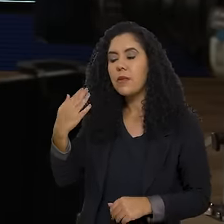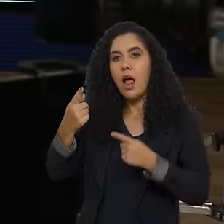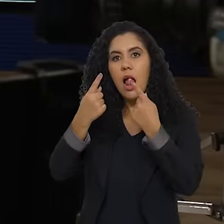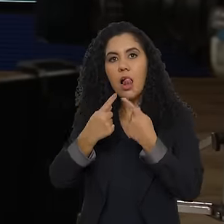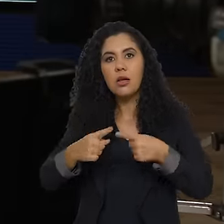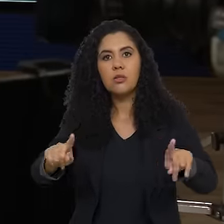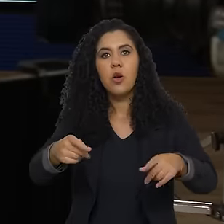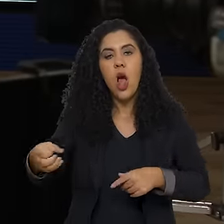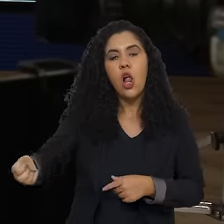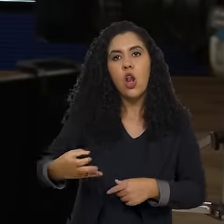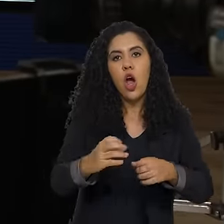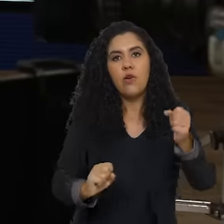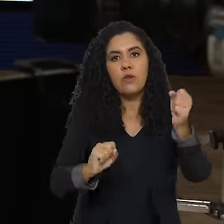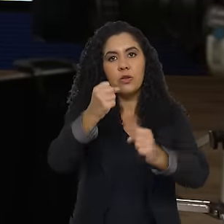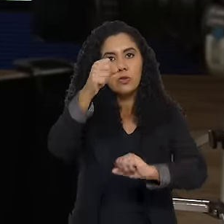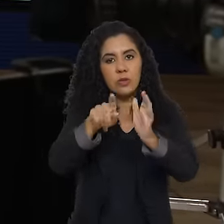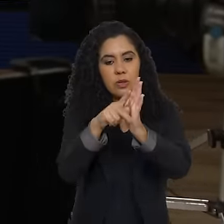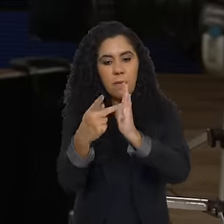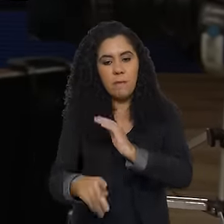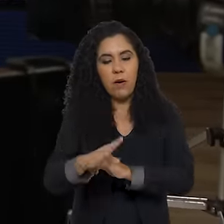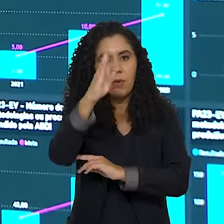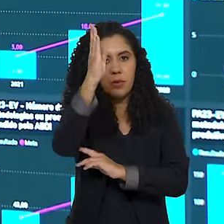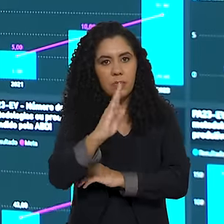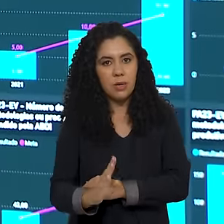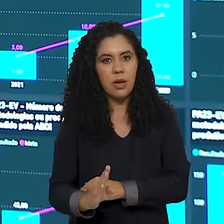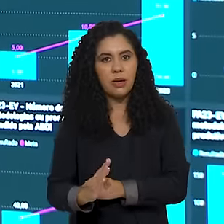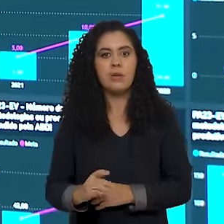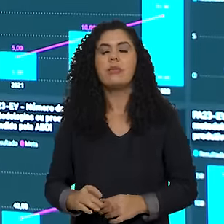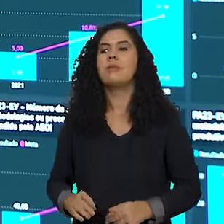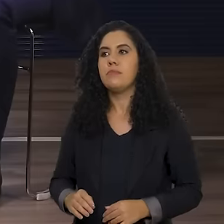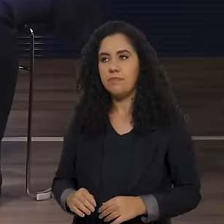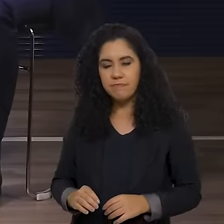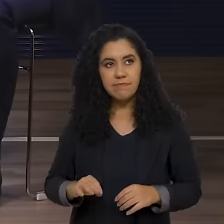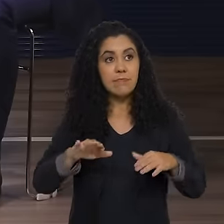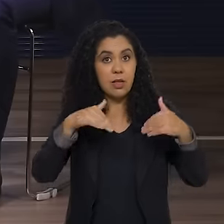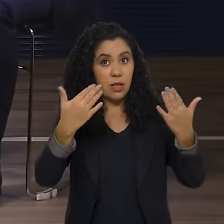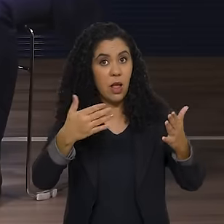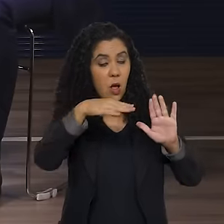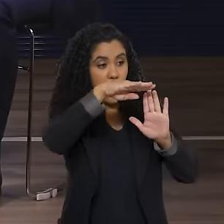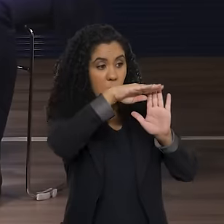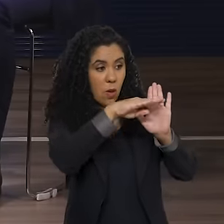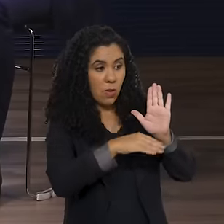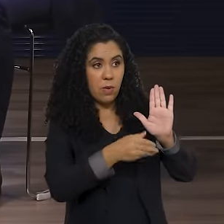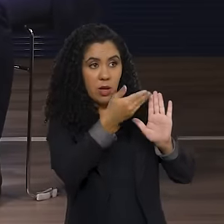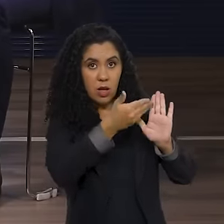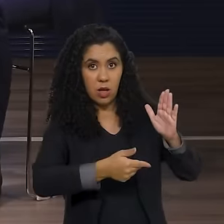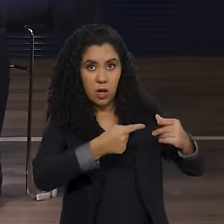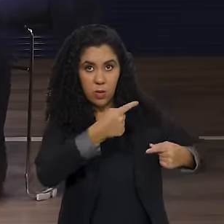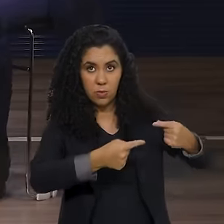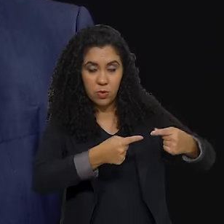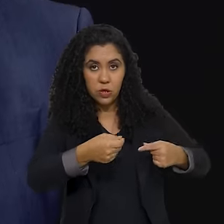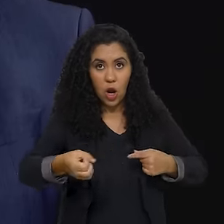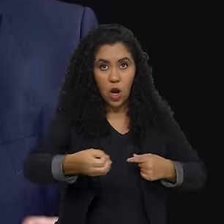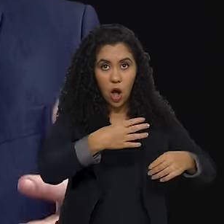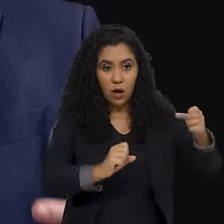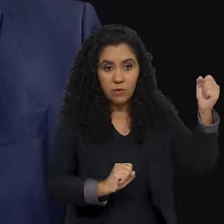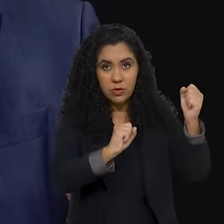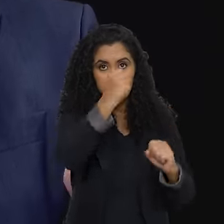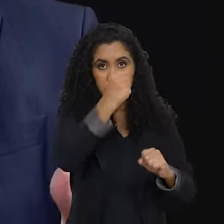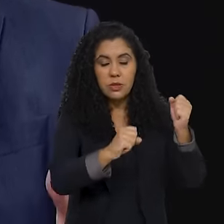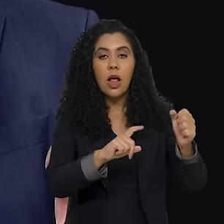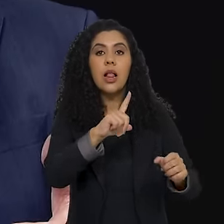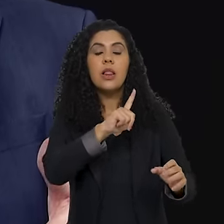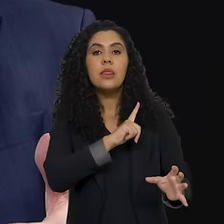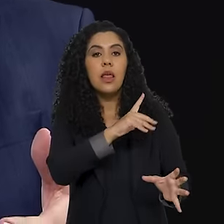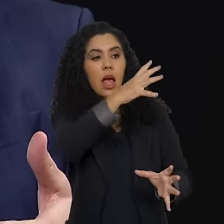a Nova Indústria Brasil, que é a nova política industrial do Brasil. Vamos falar bastante dentro da nova política industrial. Nós